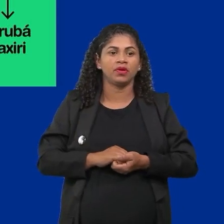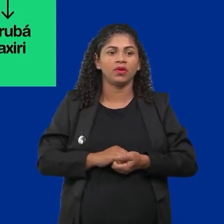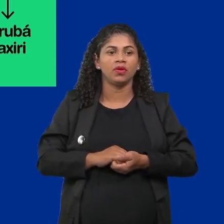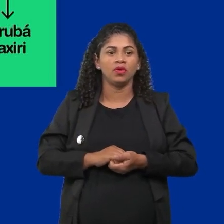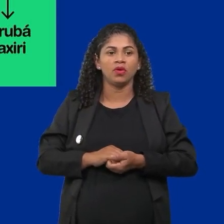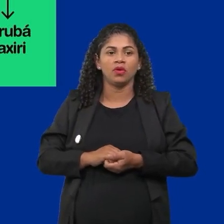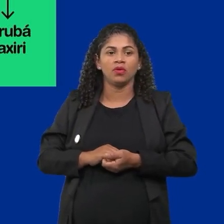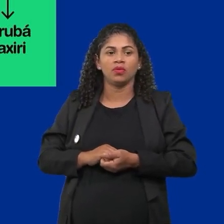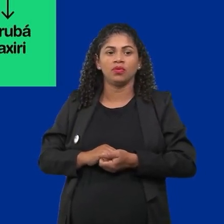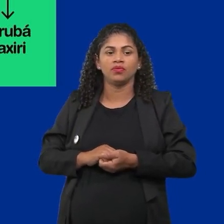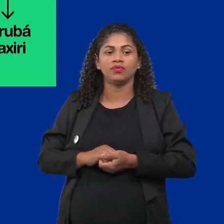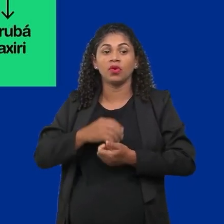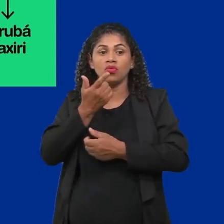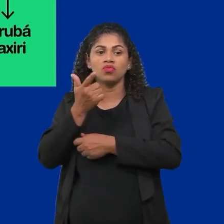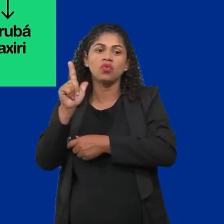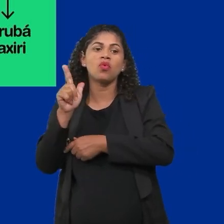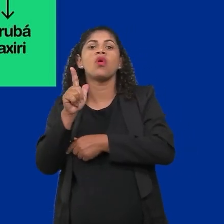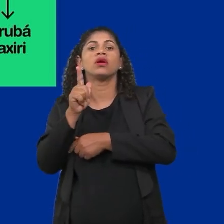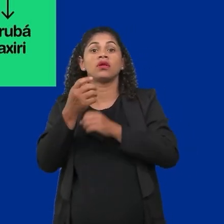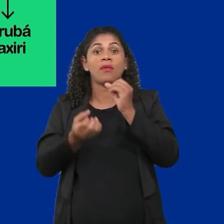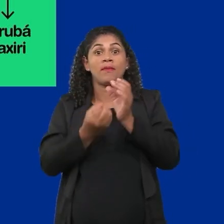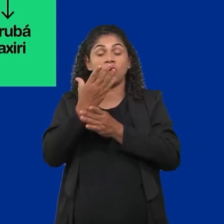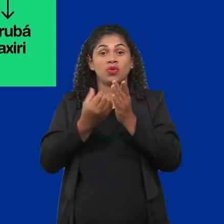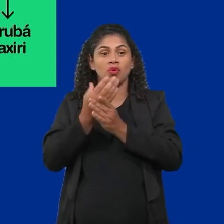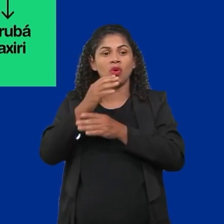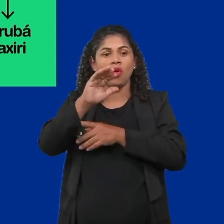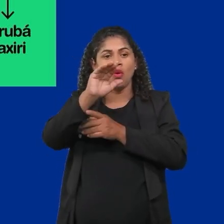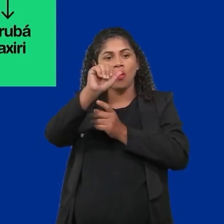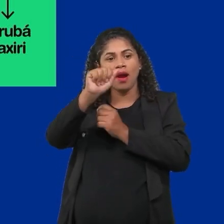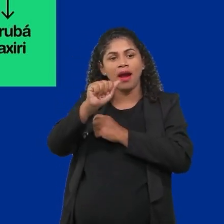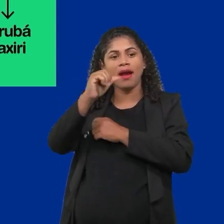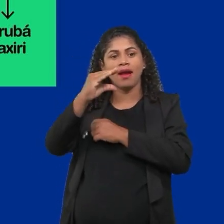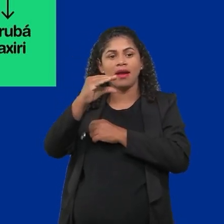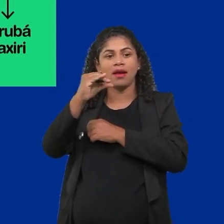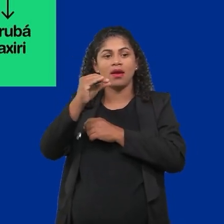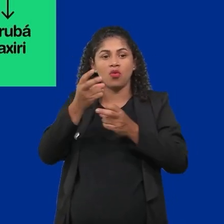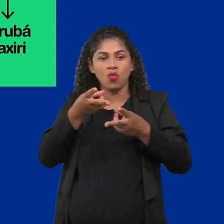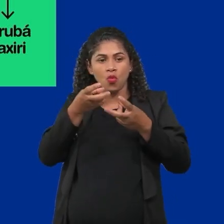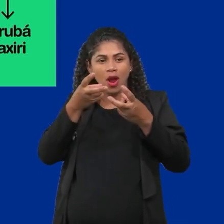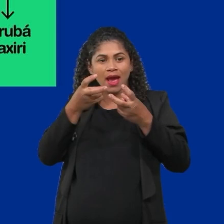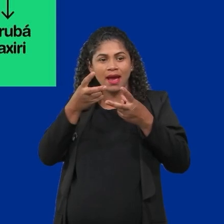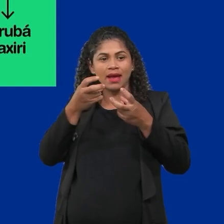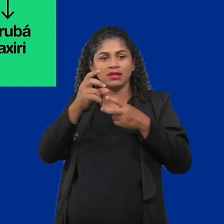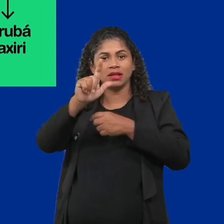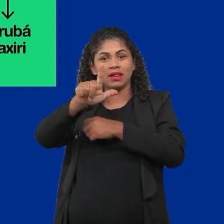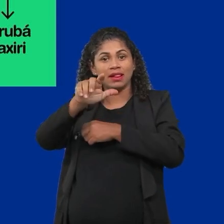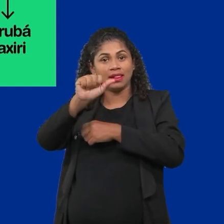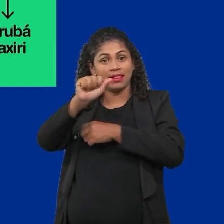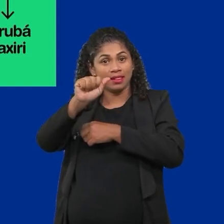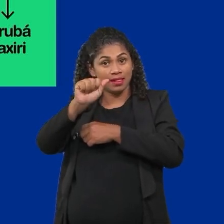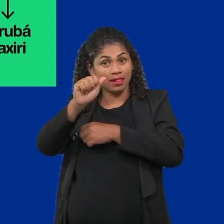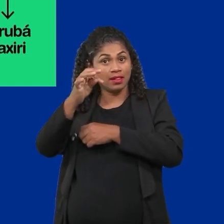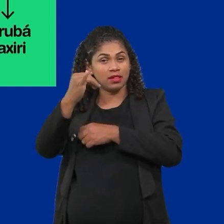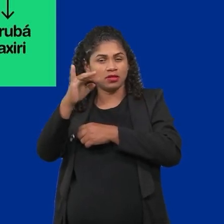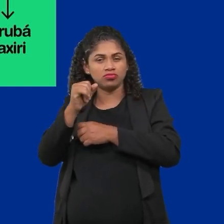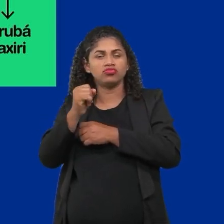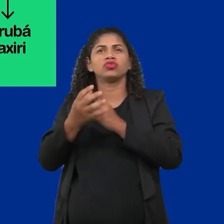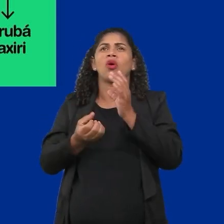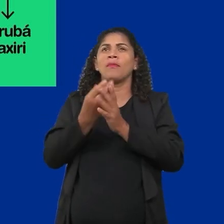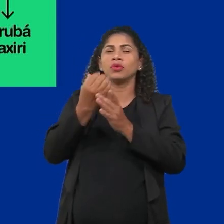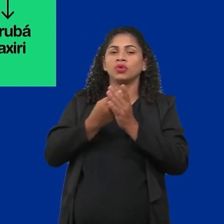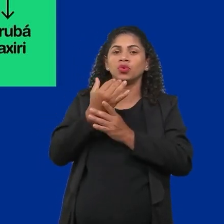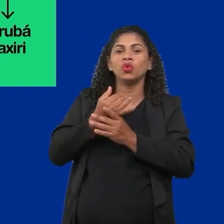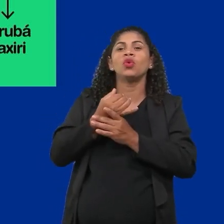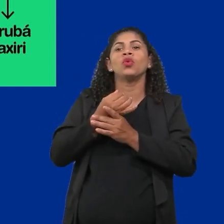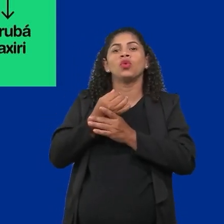Aspergillus lactobacillus, né, ele produz ali o ácido lático, que é utilizado ali para a fermentação ali de iogurtes, de